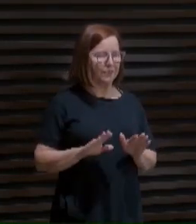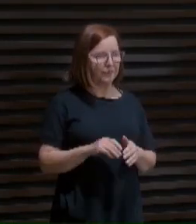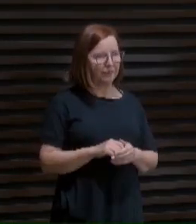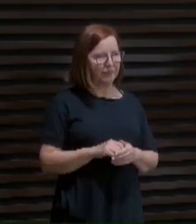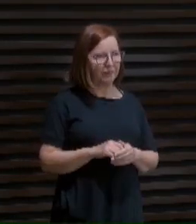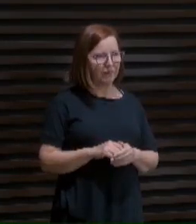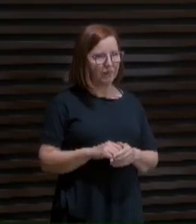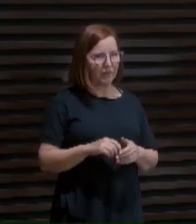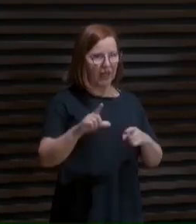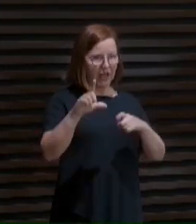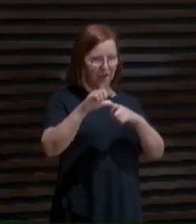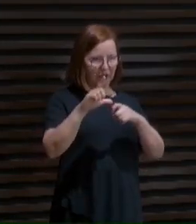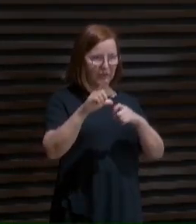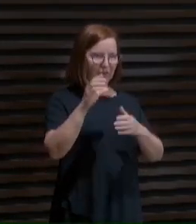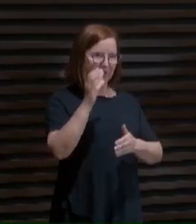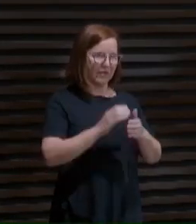Lucas capítulo 24,